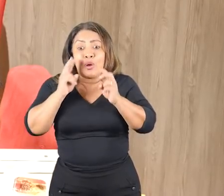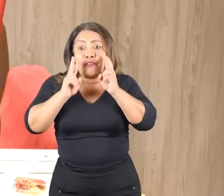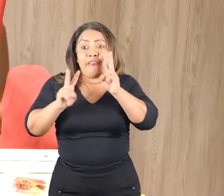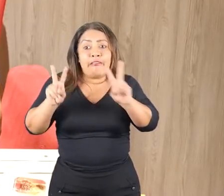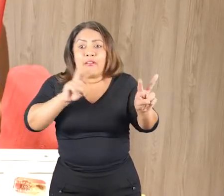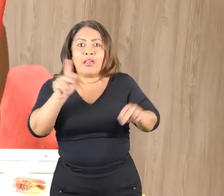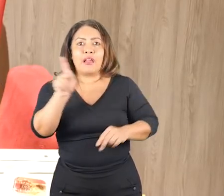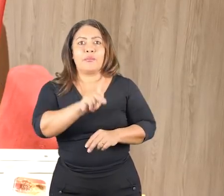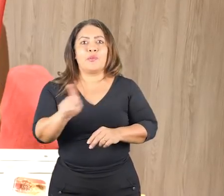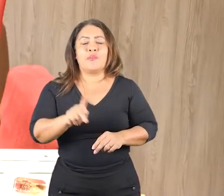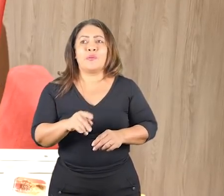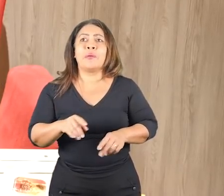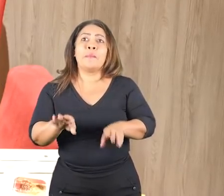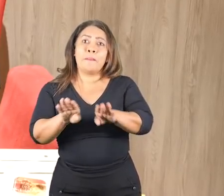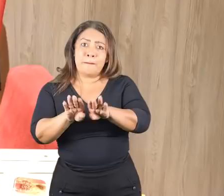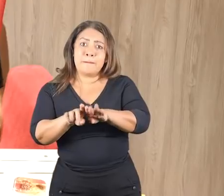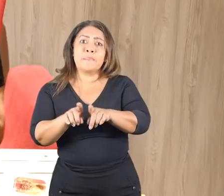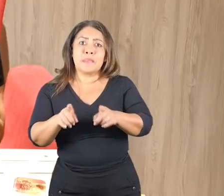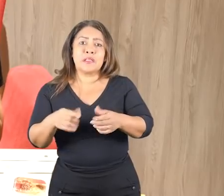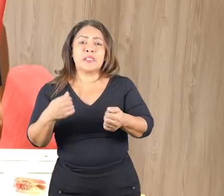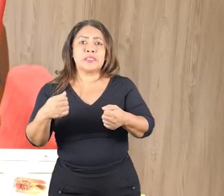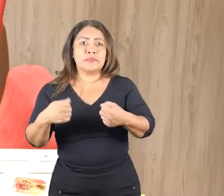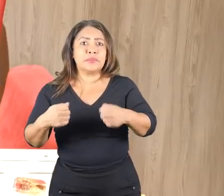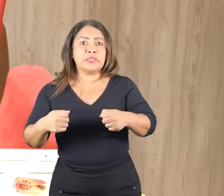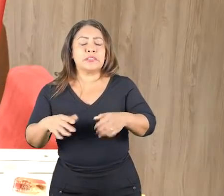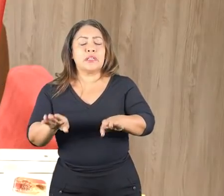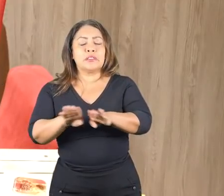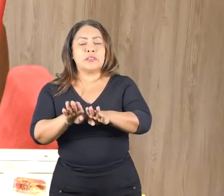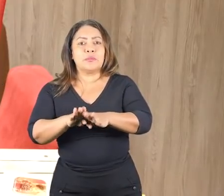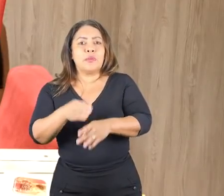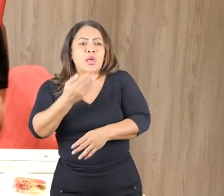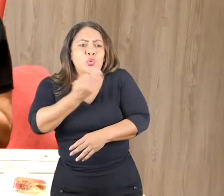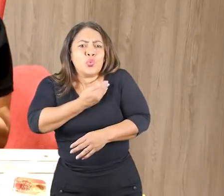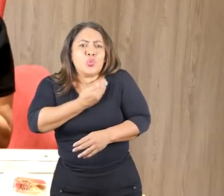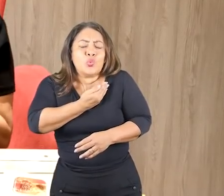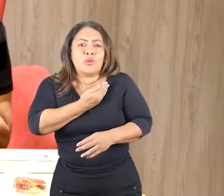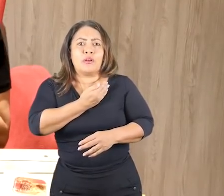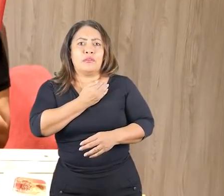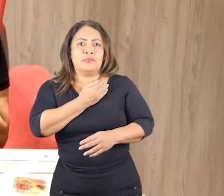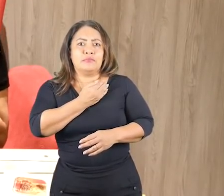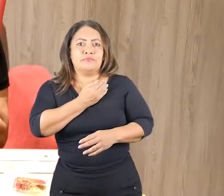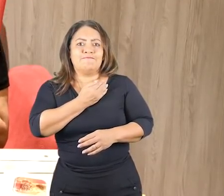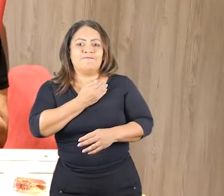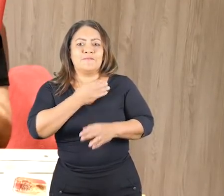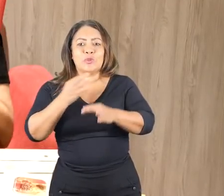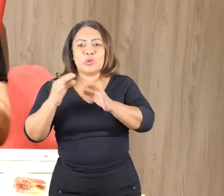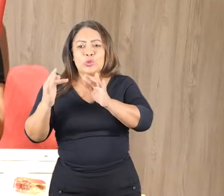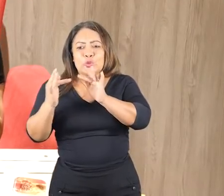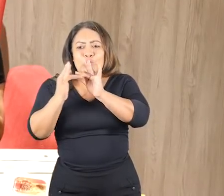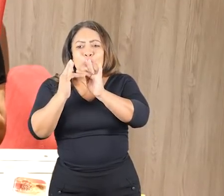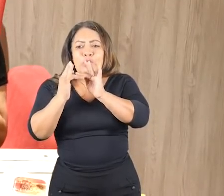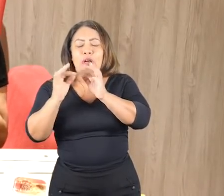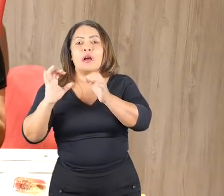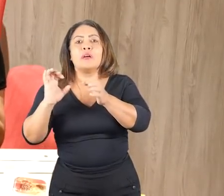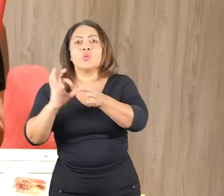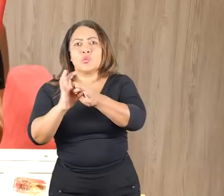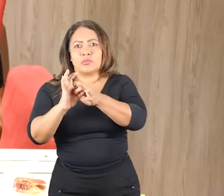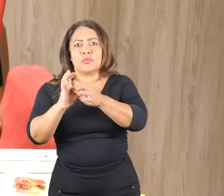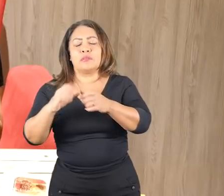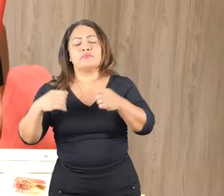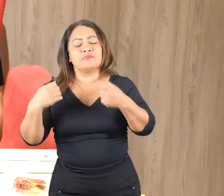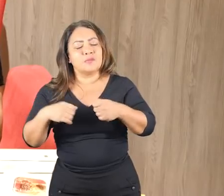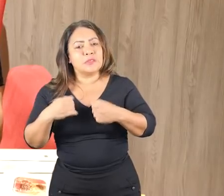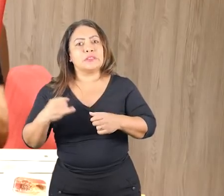quer também, né, ver o amiguinho, e esse sentimento de pertencimento, esse vínculo afetivo